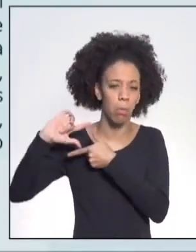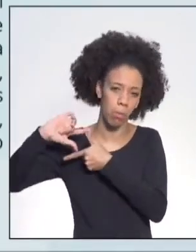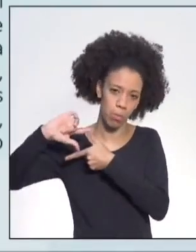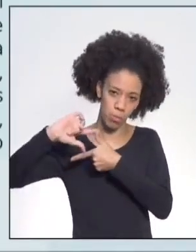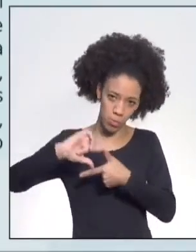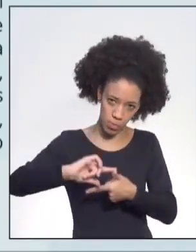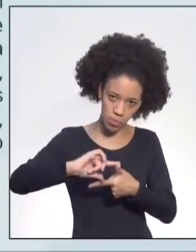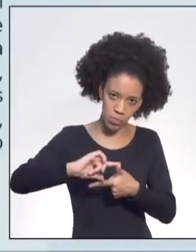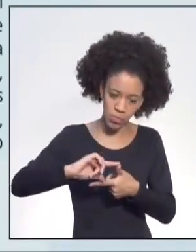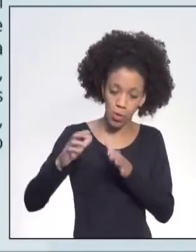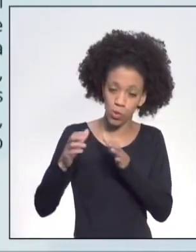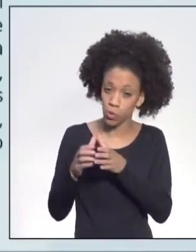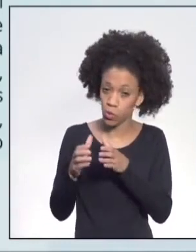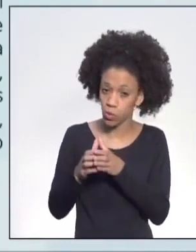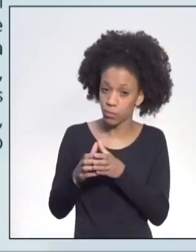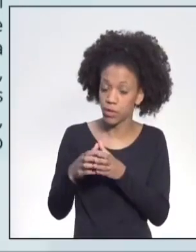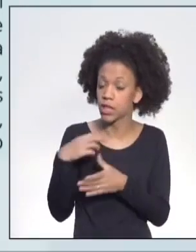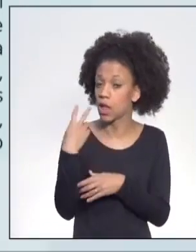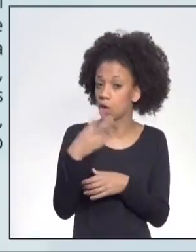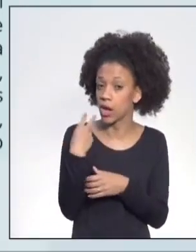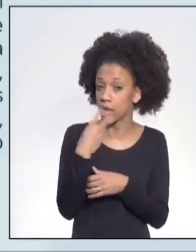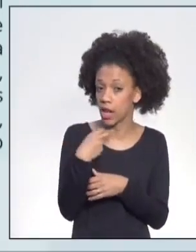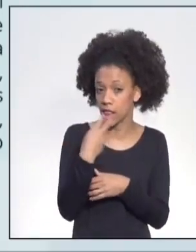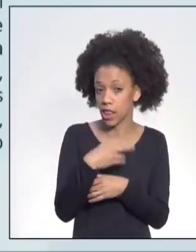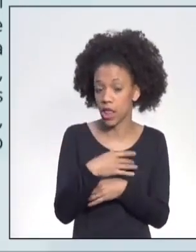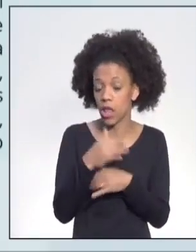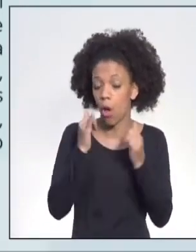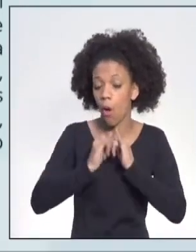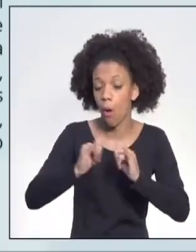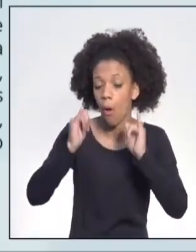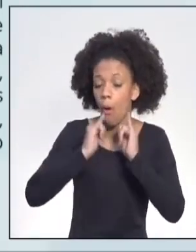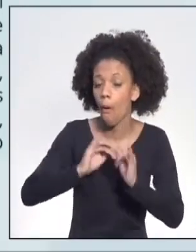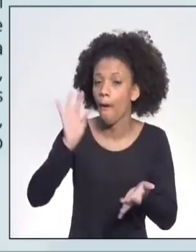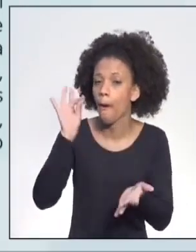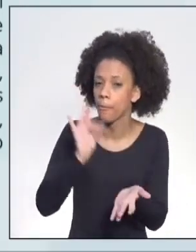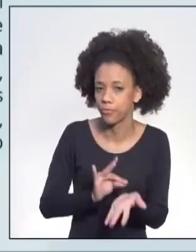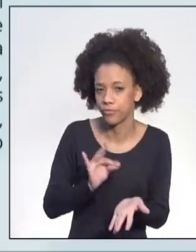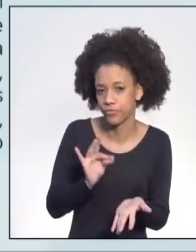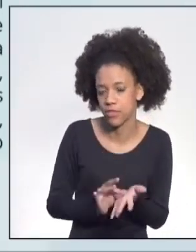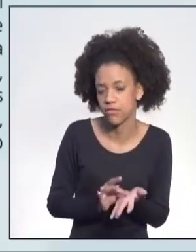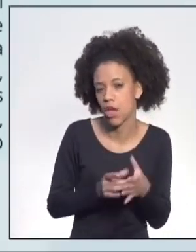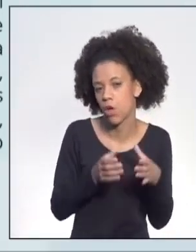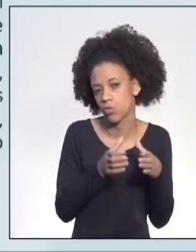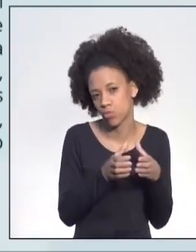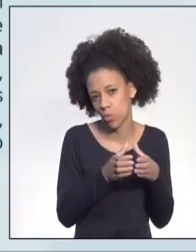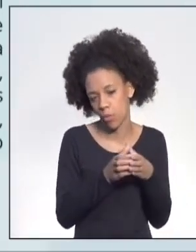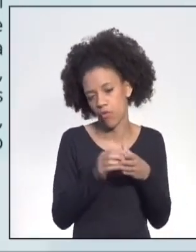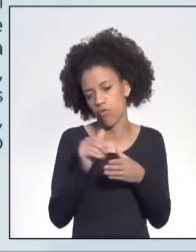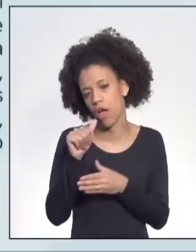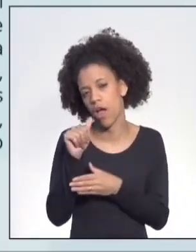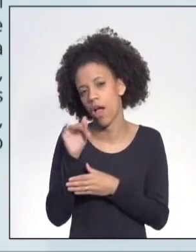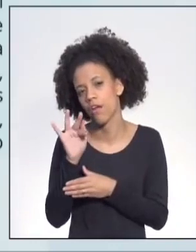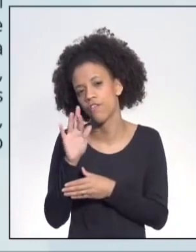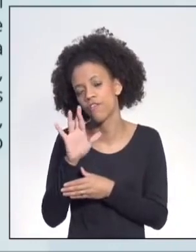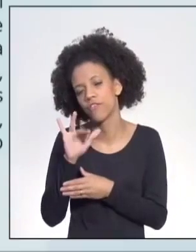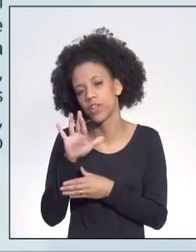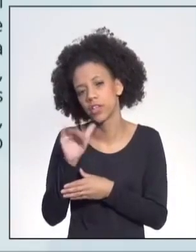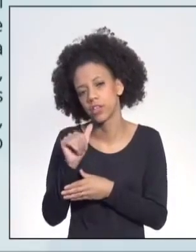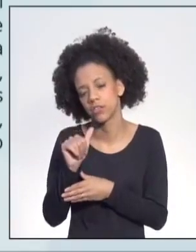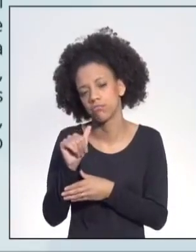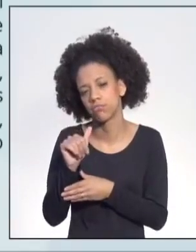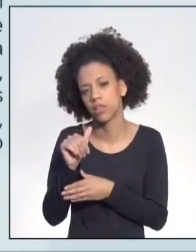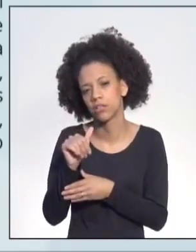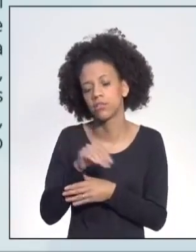povo através da oralidade. Ele é o mensageiro oficial dos povos africanos, principalmente na África